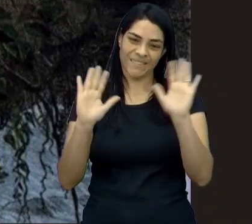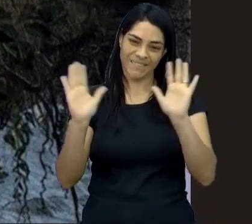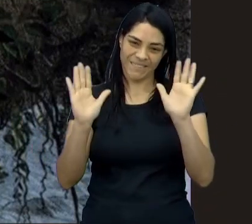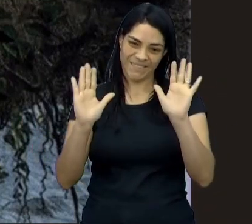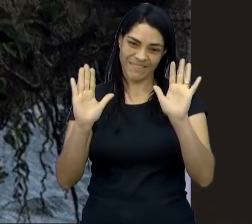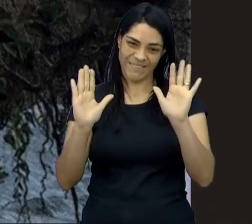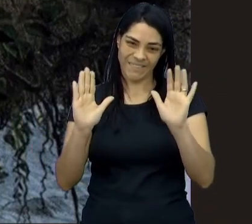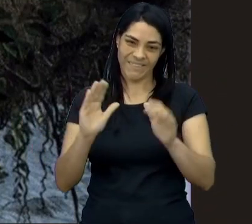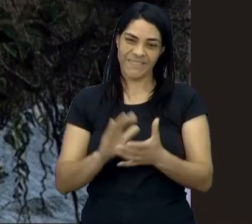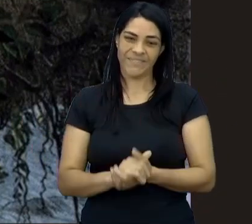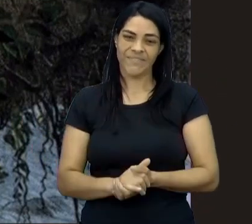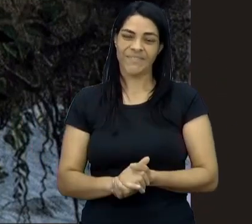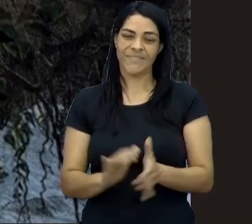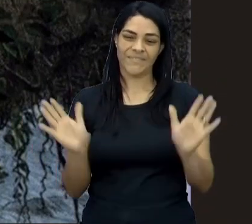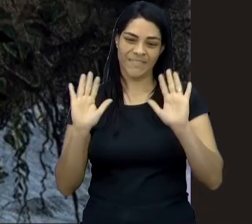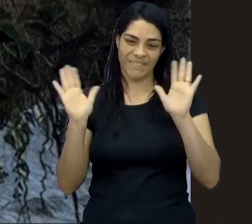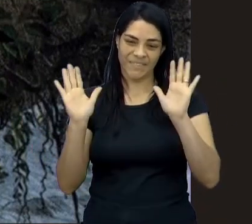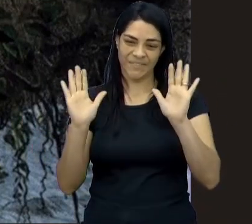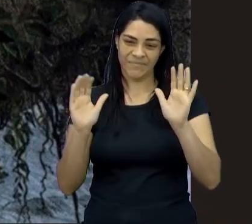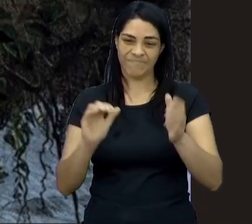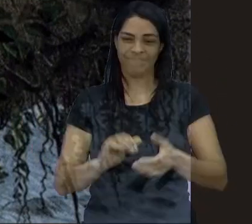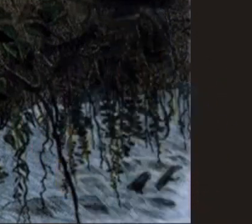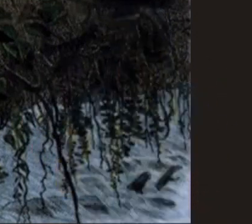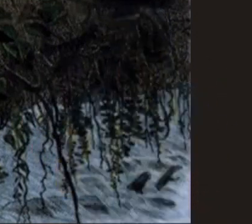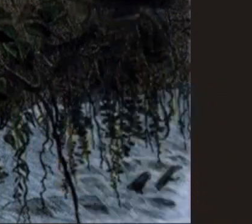tchau valeu e até a próxima tchau